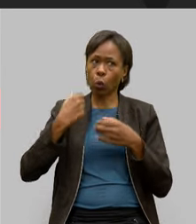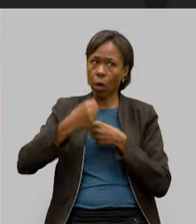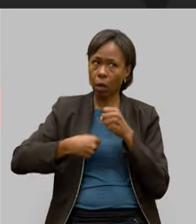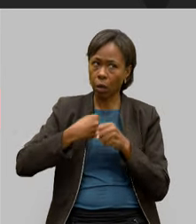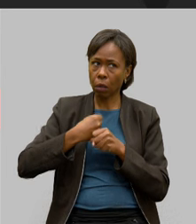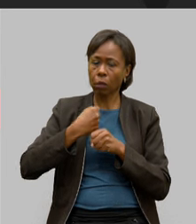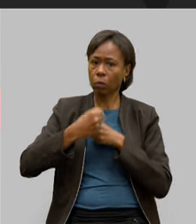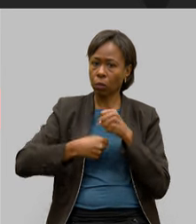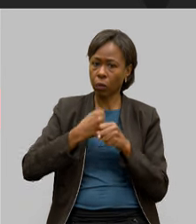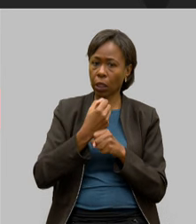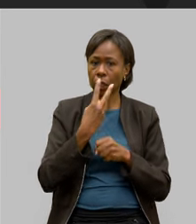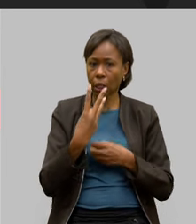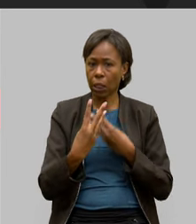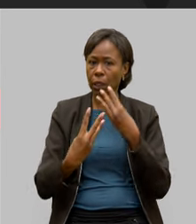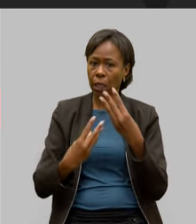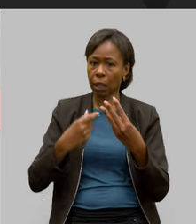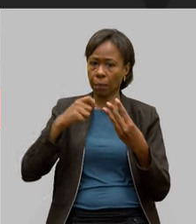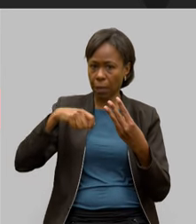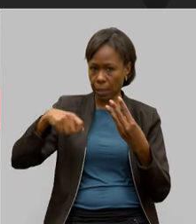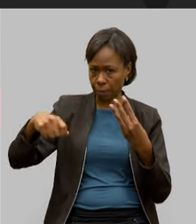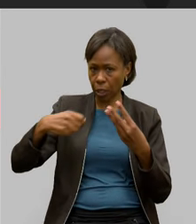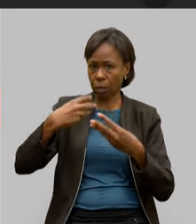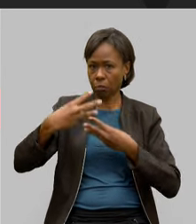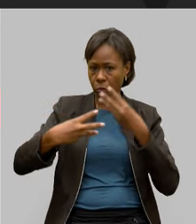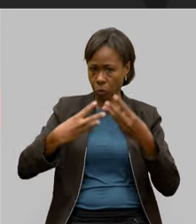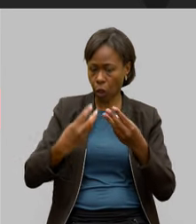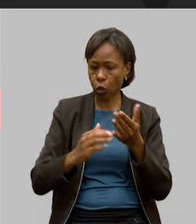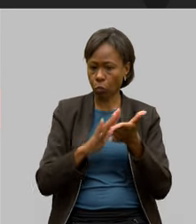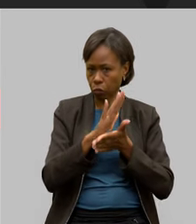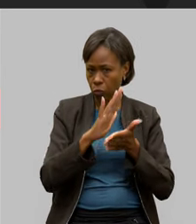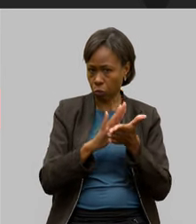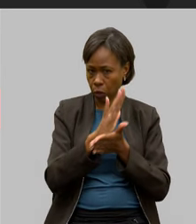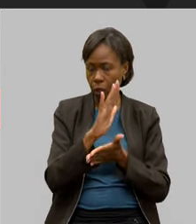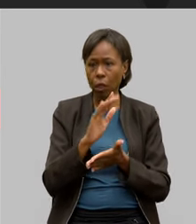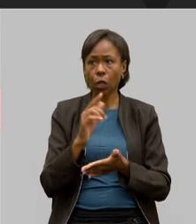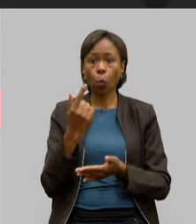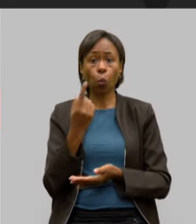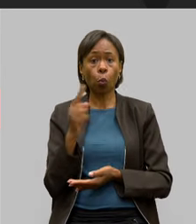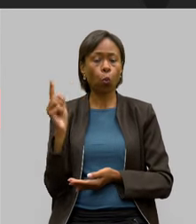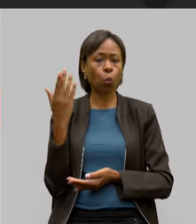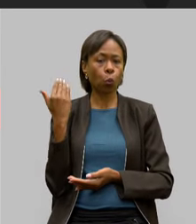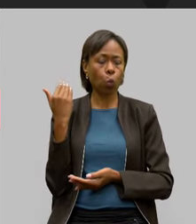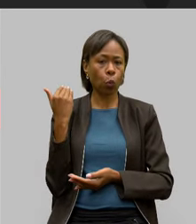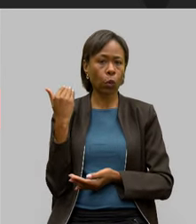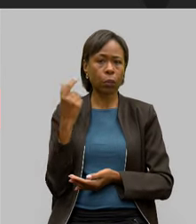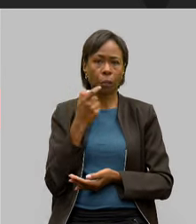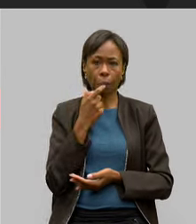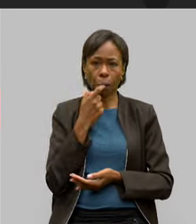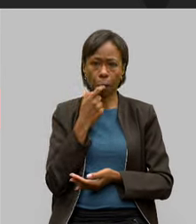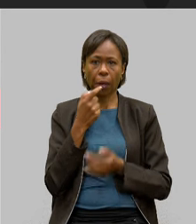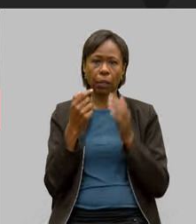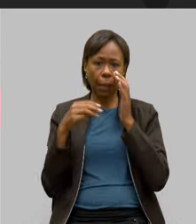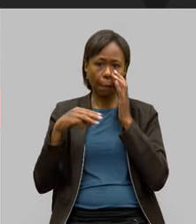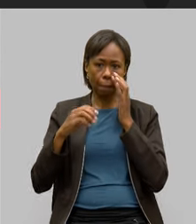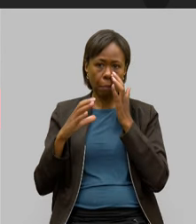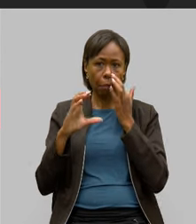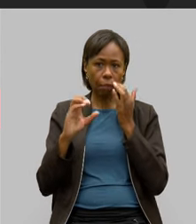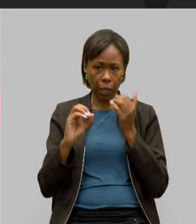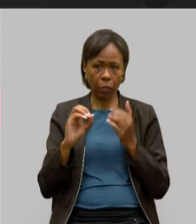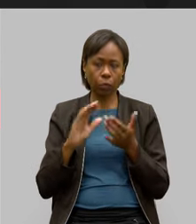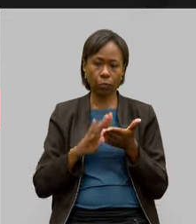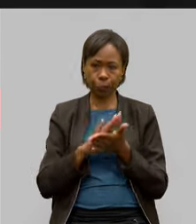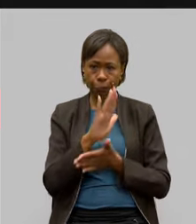três meses sai um e a gente tem o último que saiu agora que foi até recente agora foi em março tá